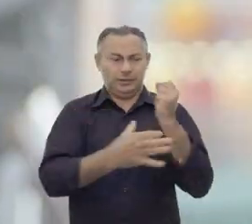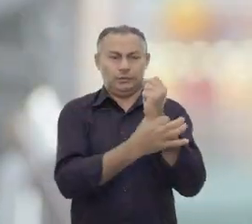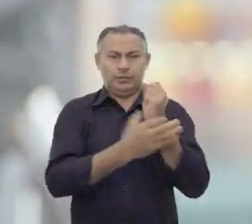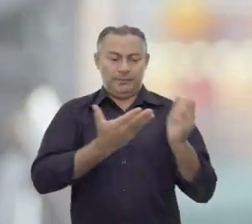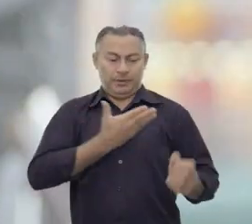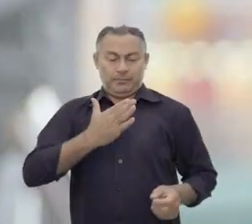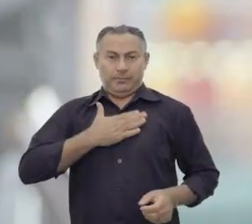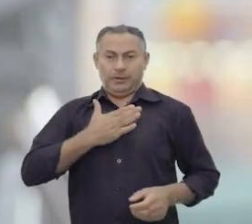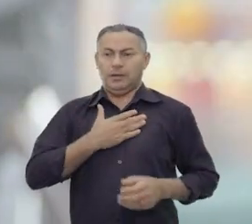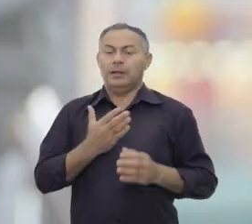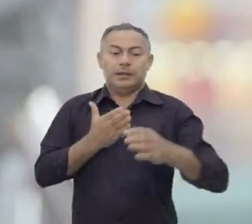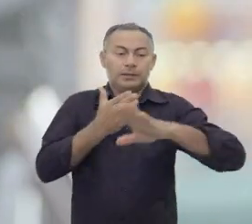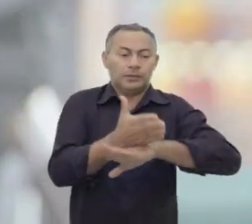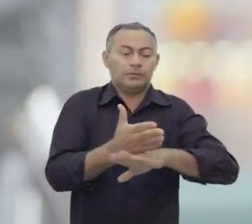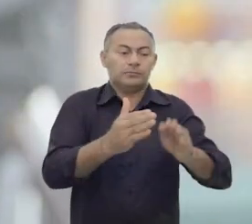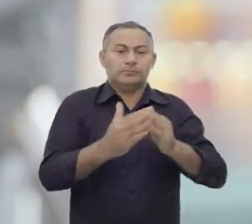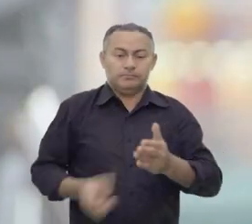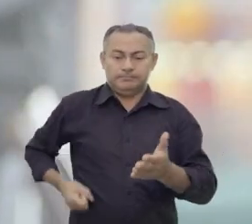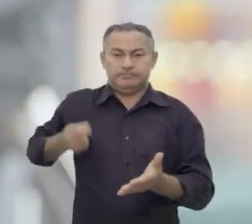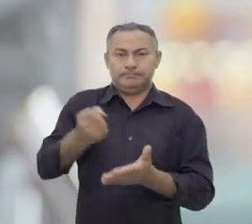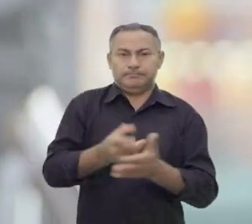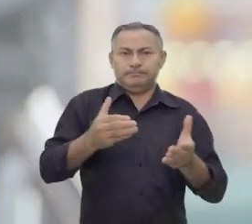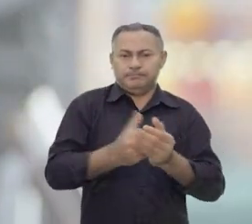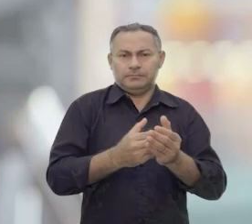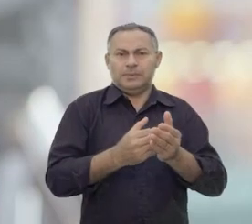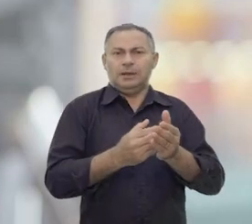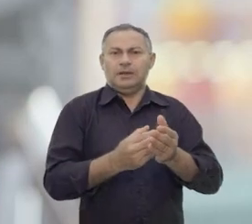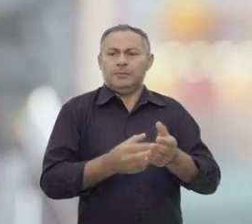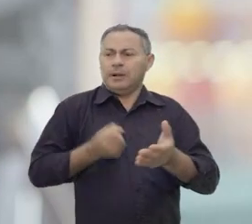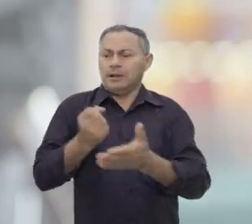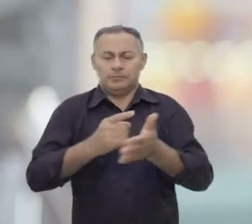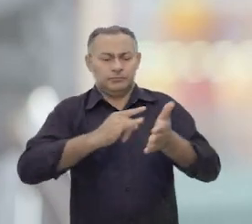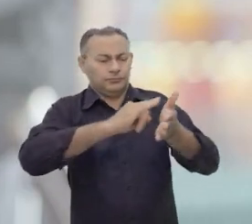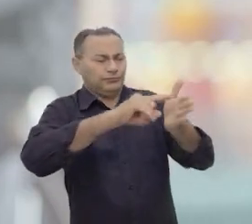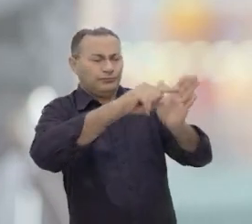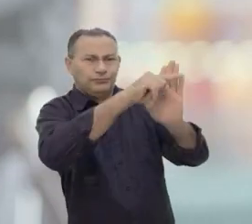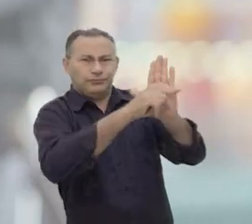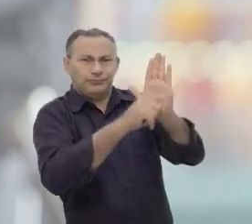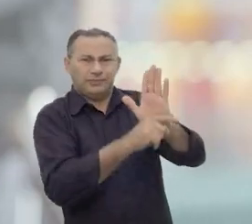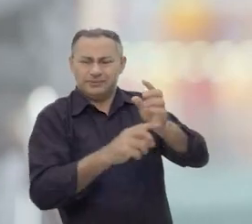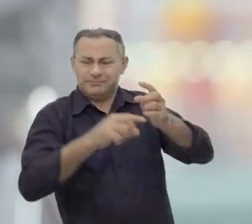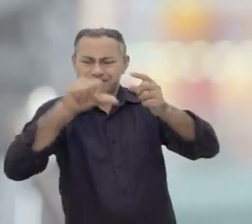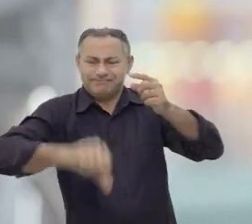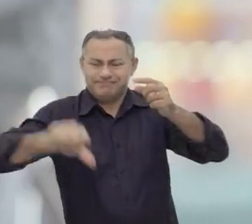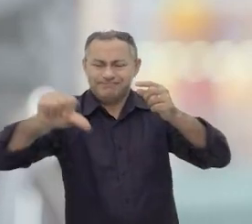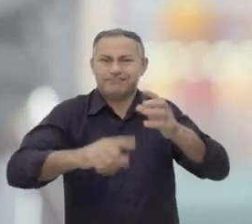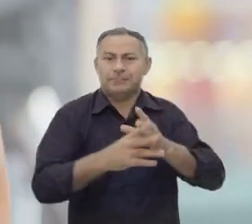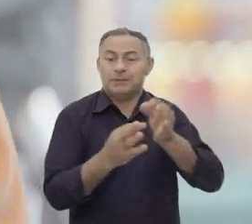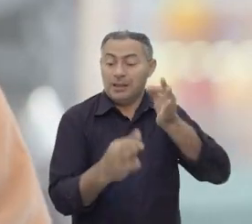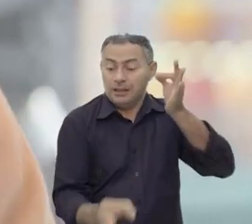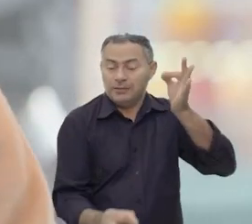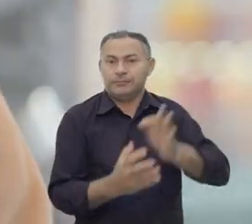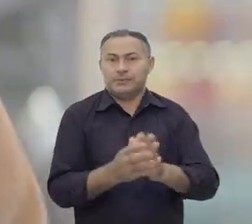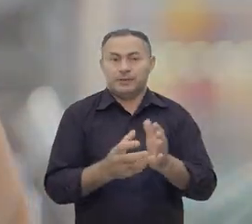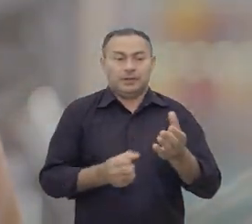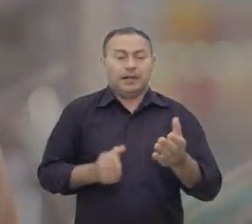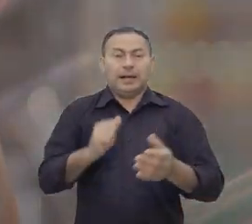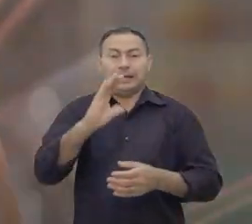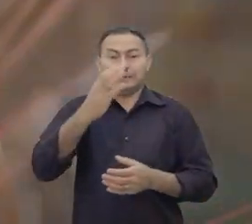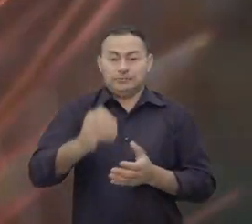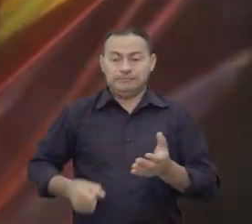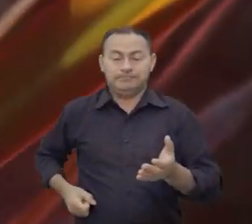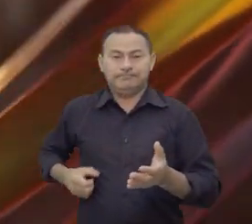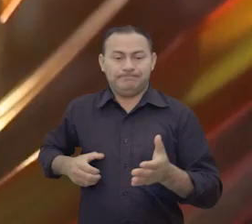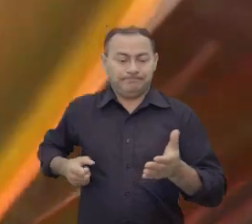disse que um homem deu entrada com um pedido de indenização com uma lista enorme de lesões inimagináveis. A ação indenizatória